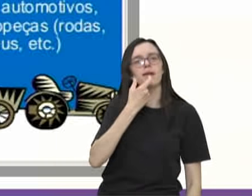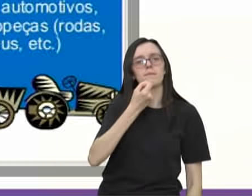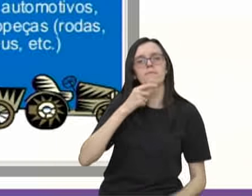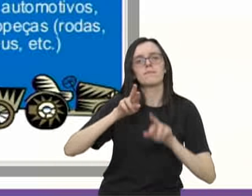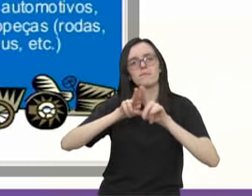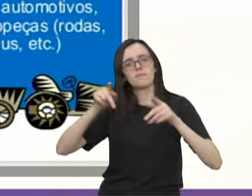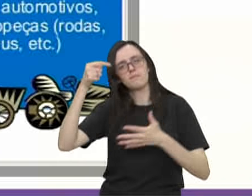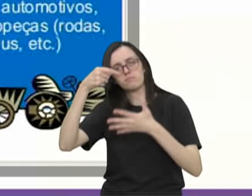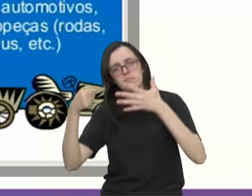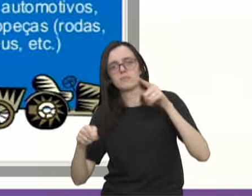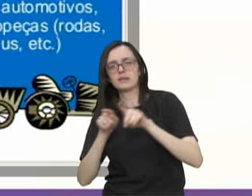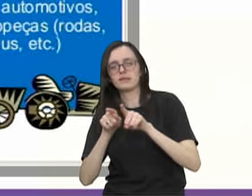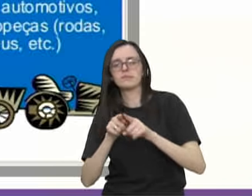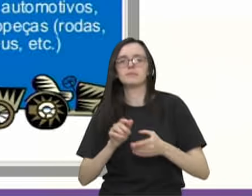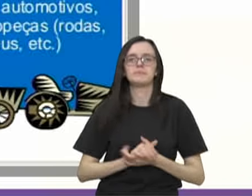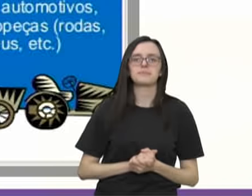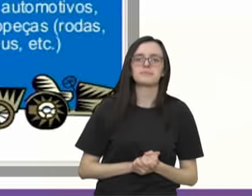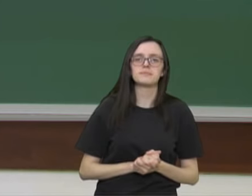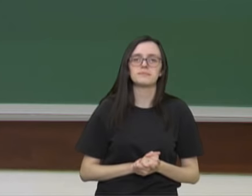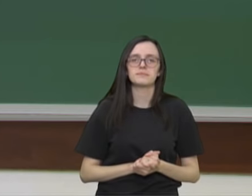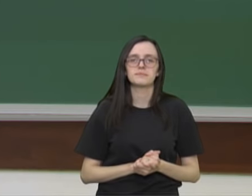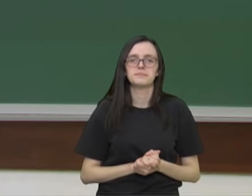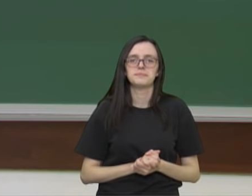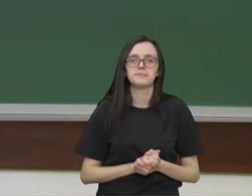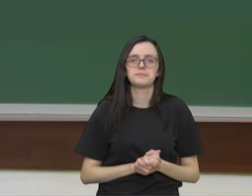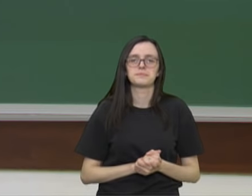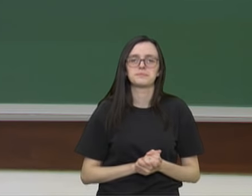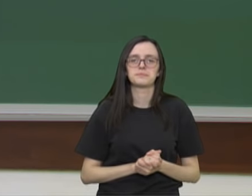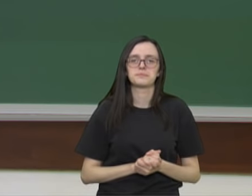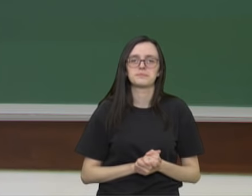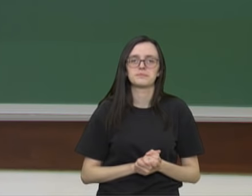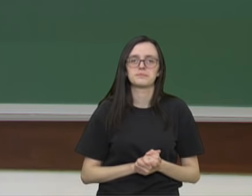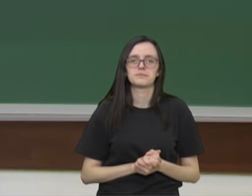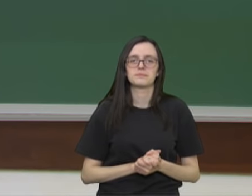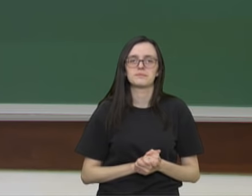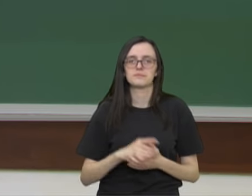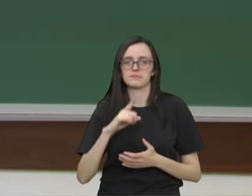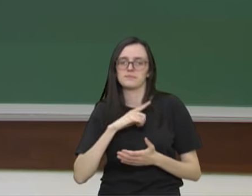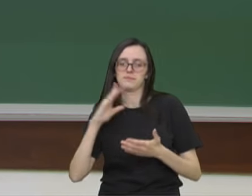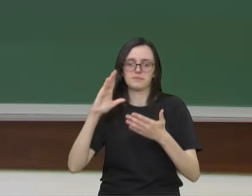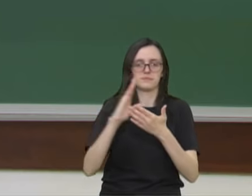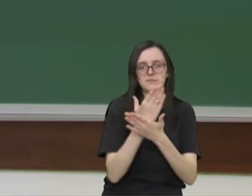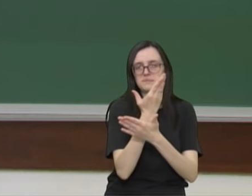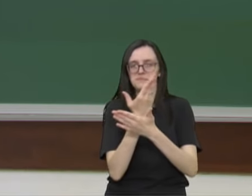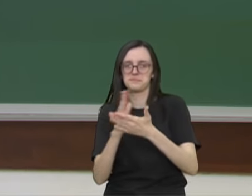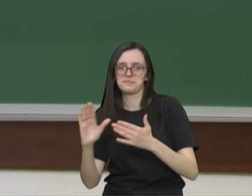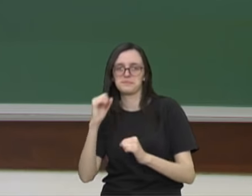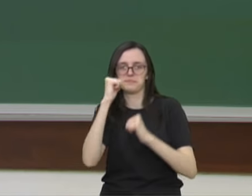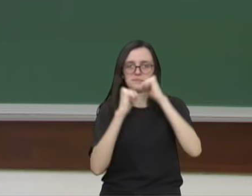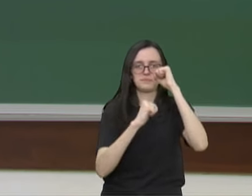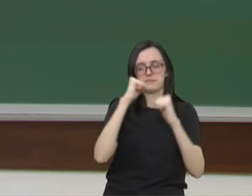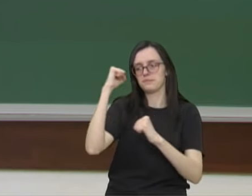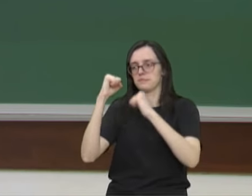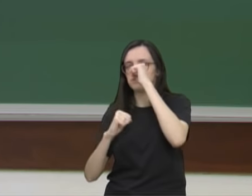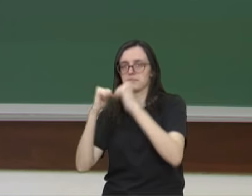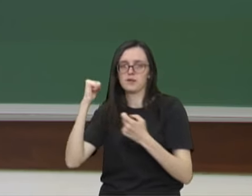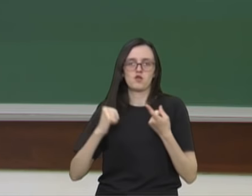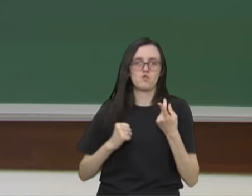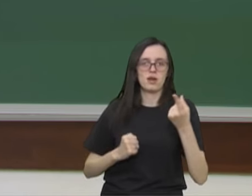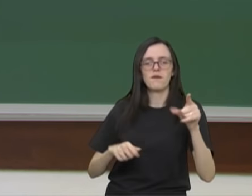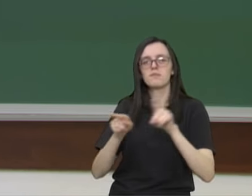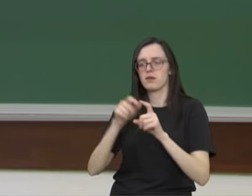cosméticos e outros males tá além desse dessa divisão aqui das indústrias de bens